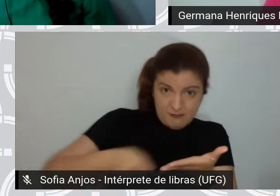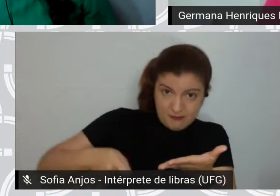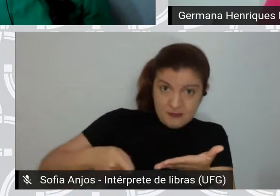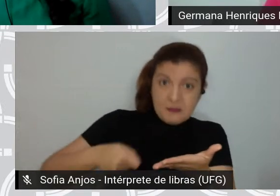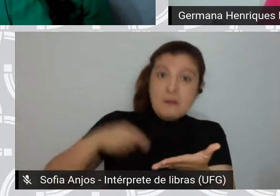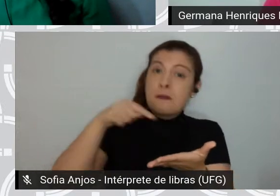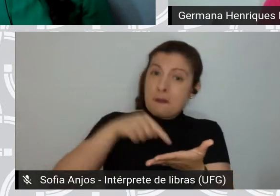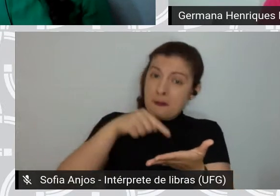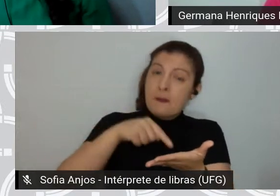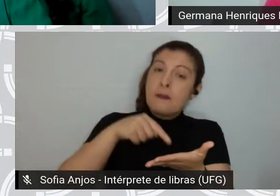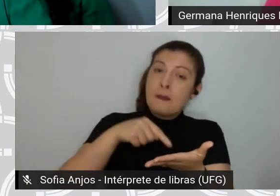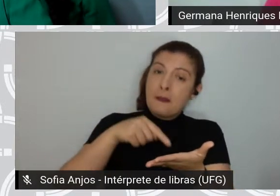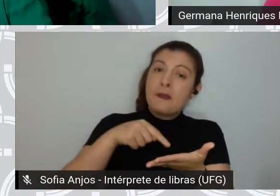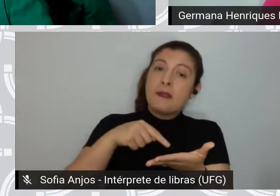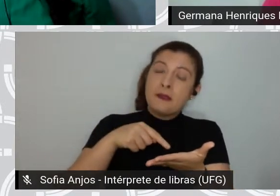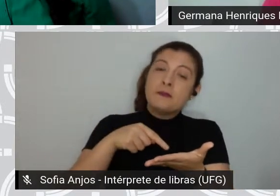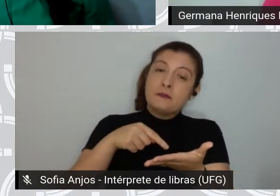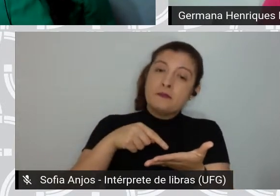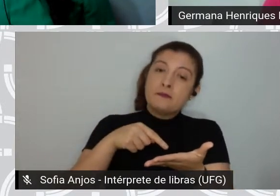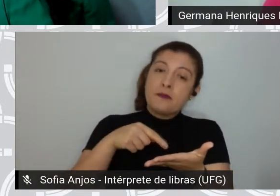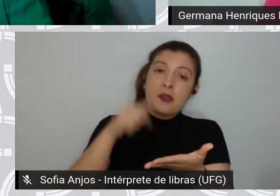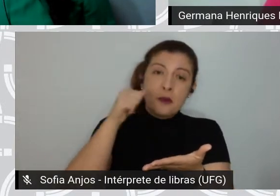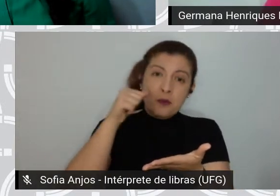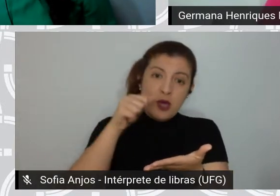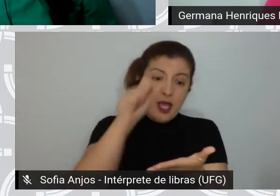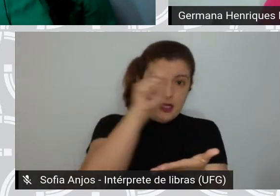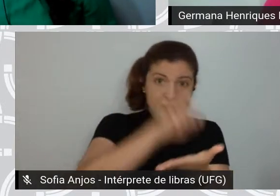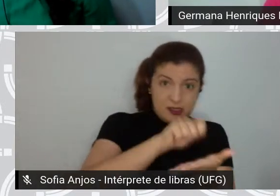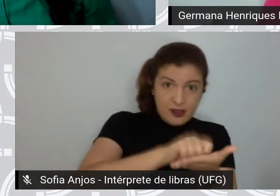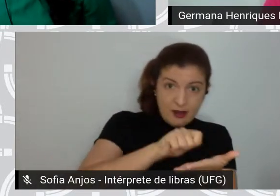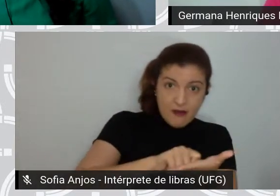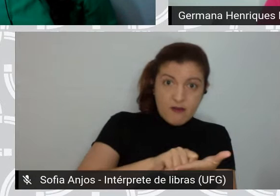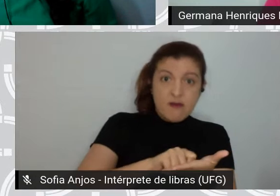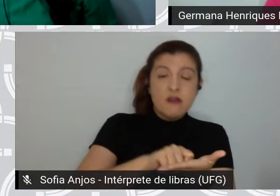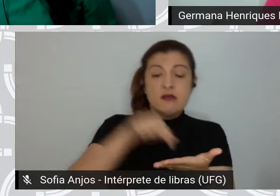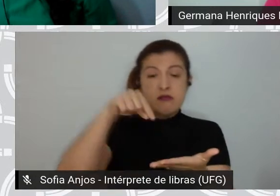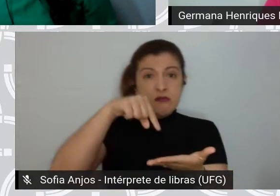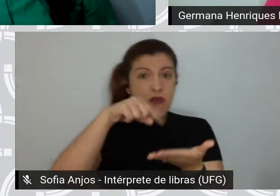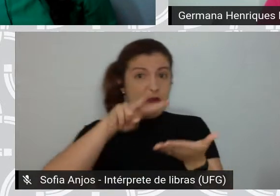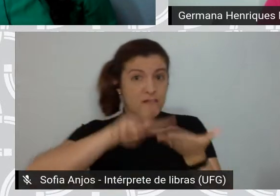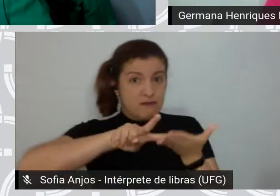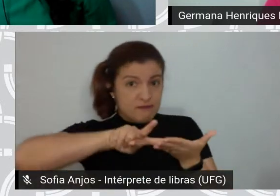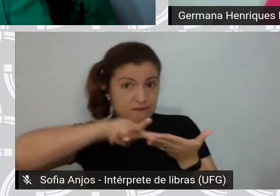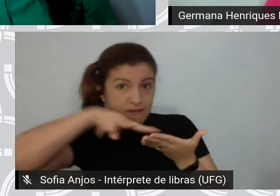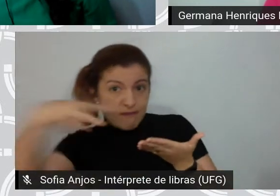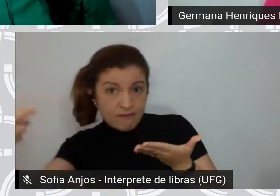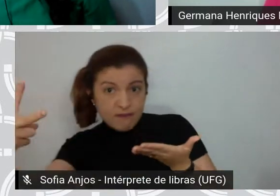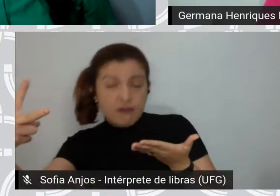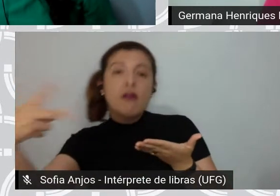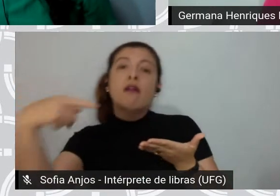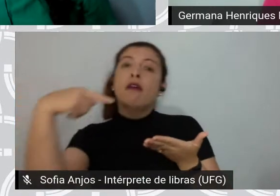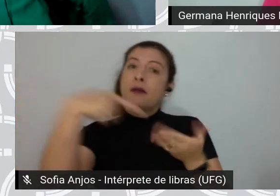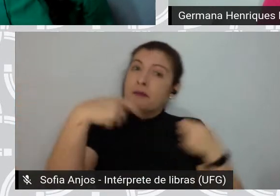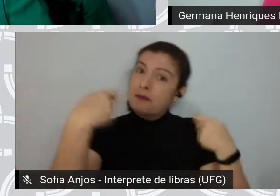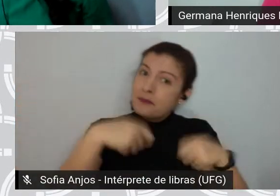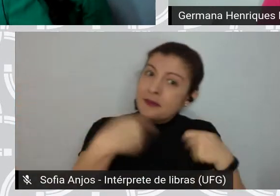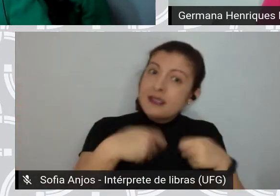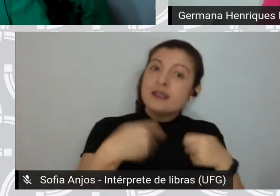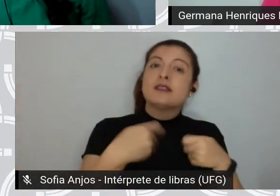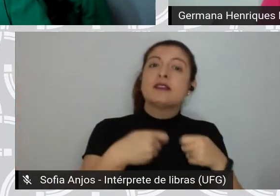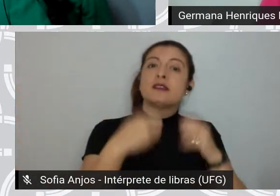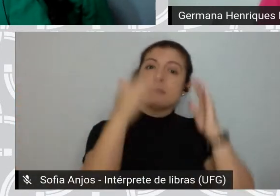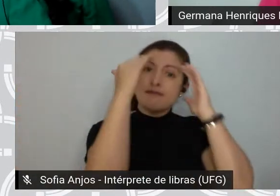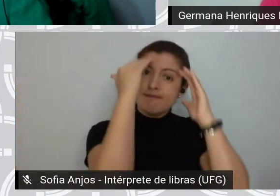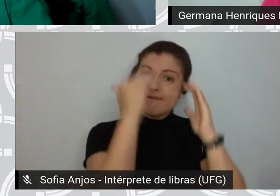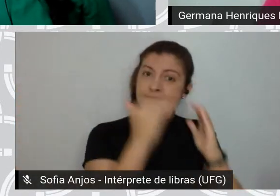procurar refletir essa linguagem composta, essa mescla de linguagens, né? O tensionamento que a